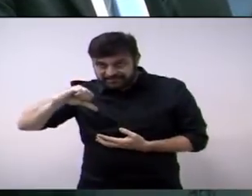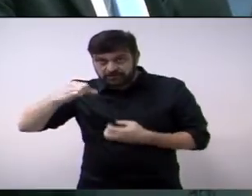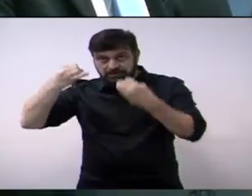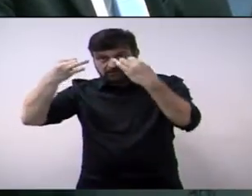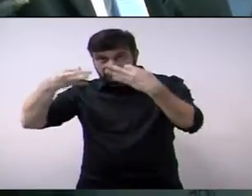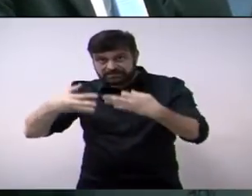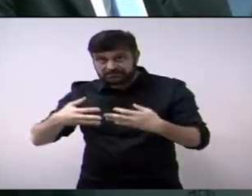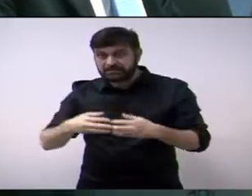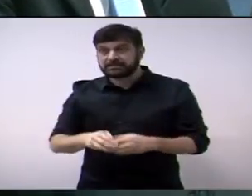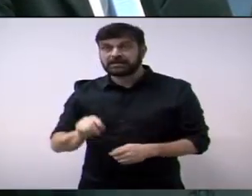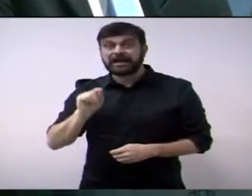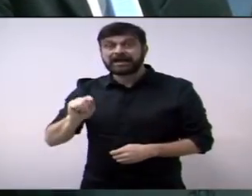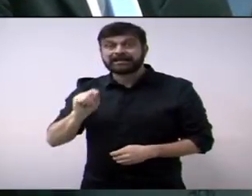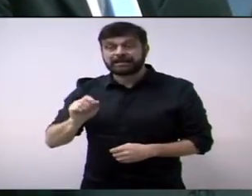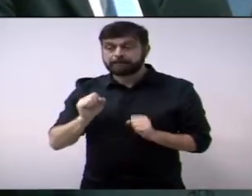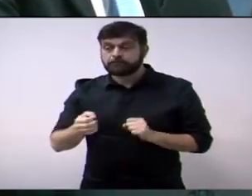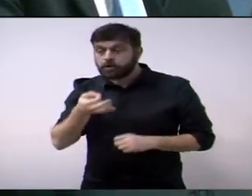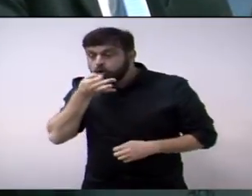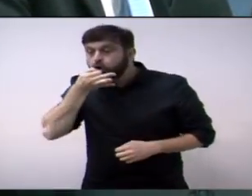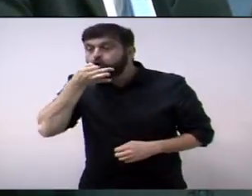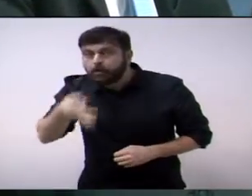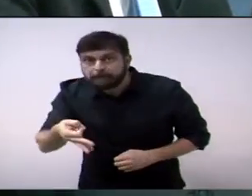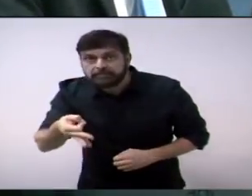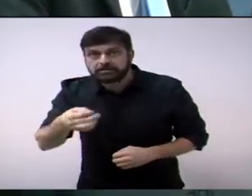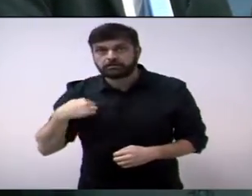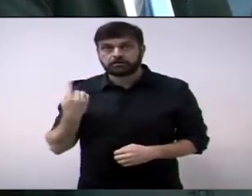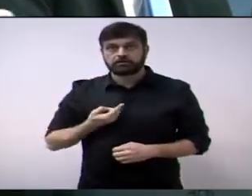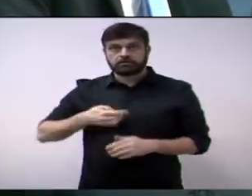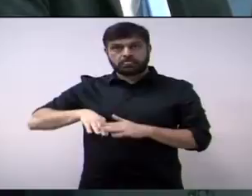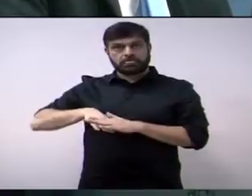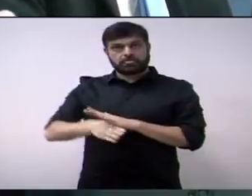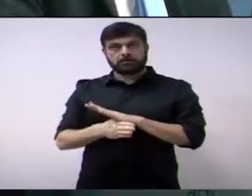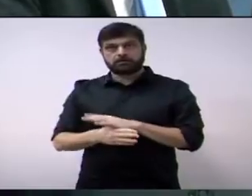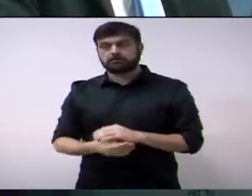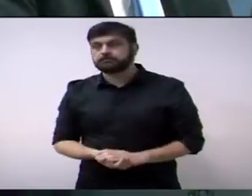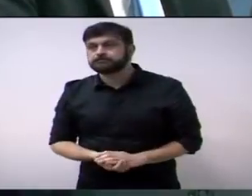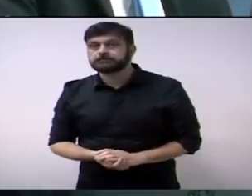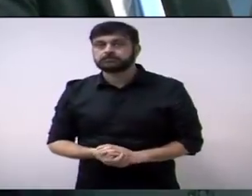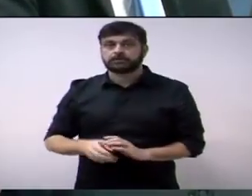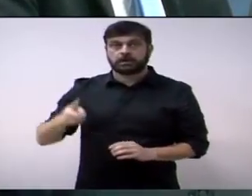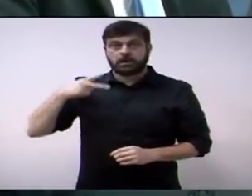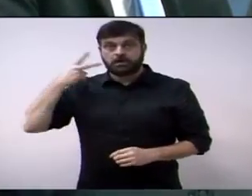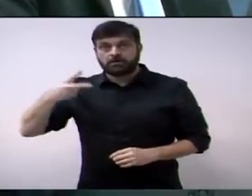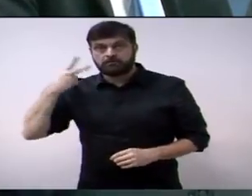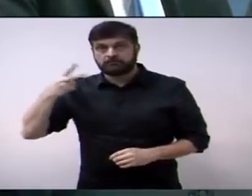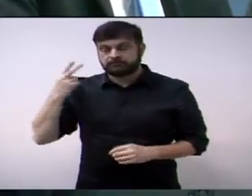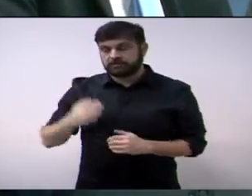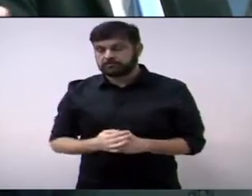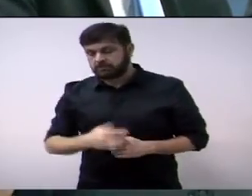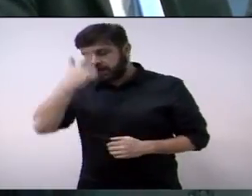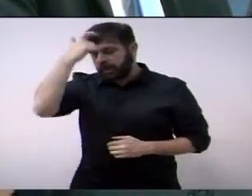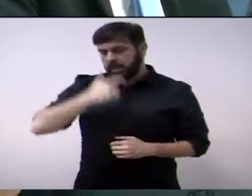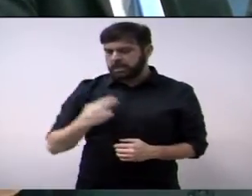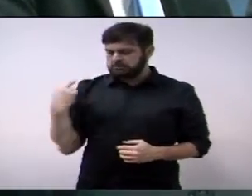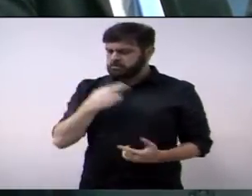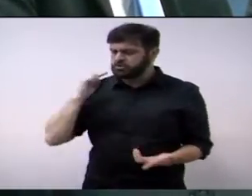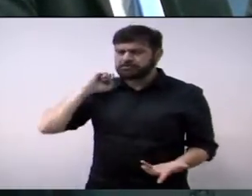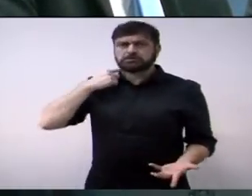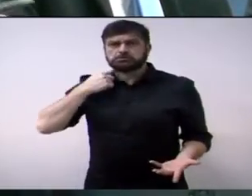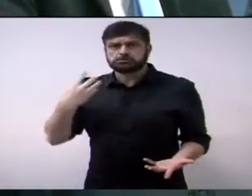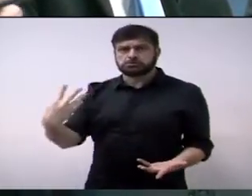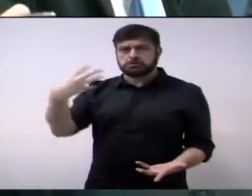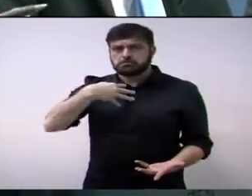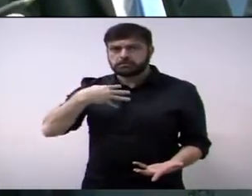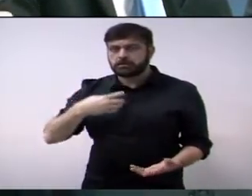verdade, só vai caber a parte, então, o nosso hábito, aquele de, olha, quando um vereador é citado, ele tem um minuto para